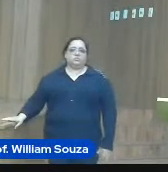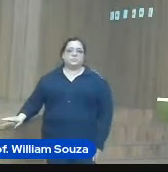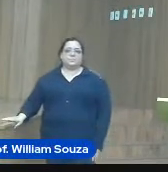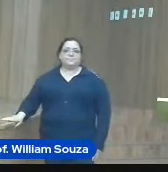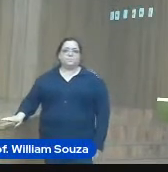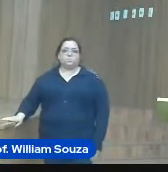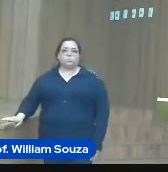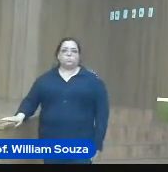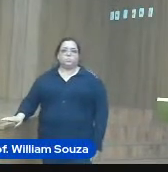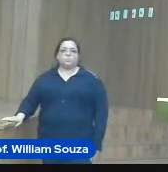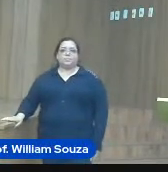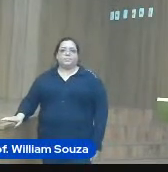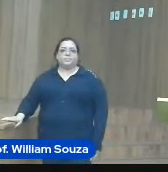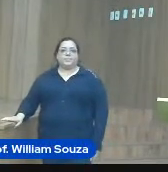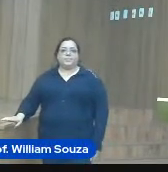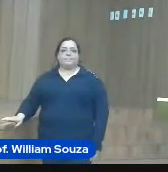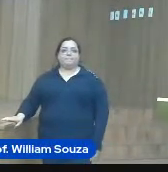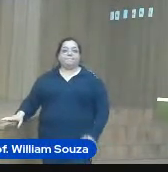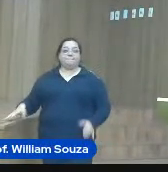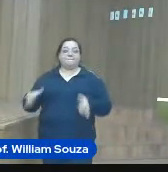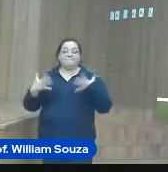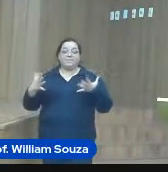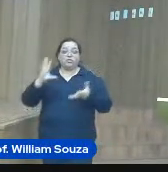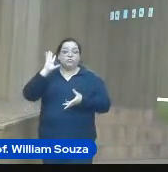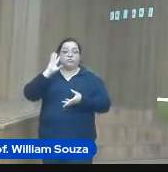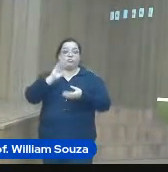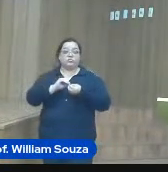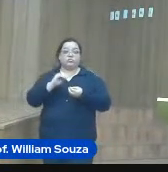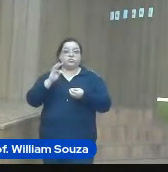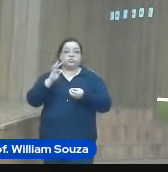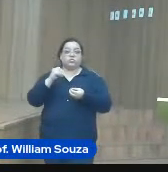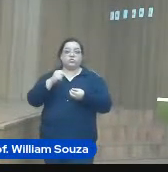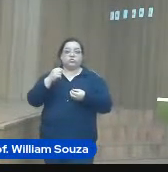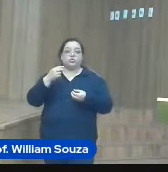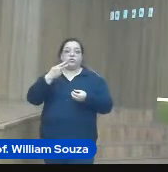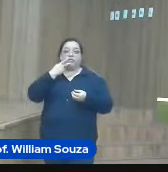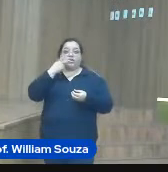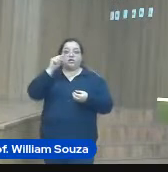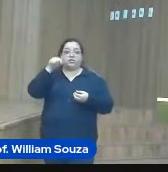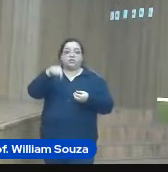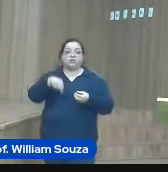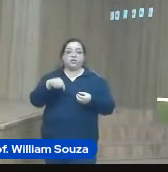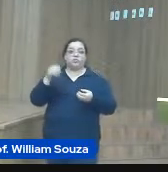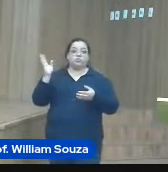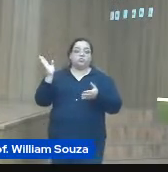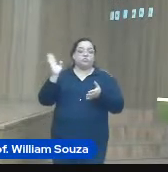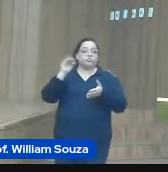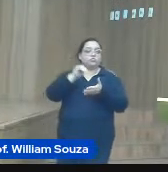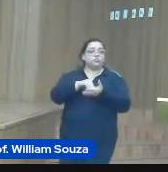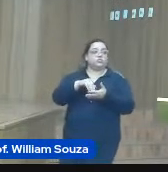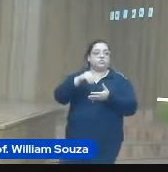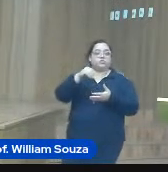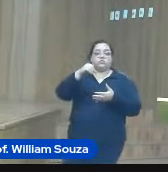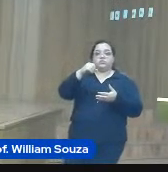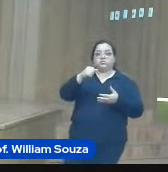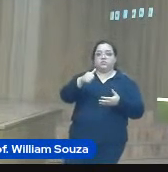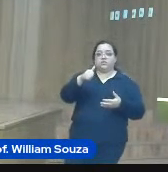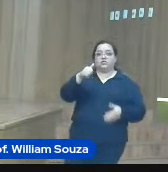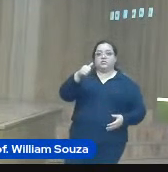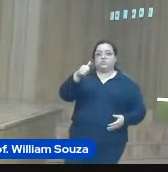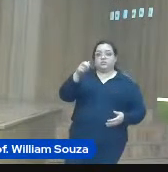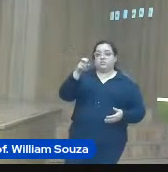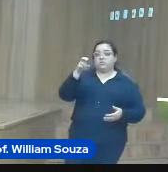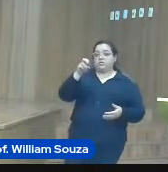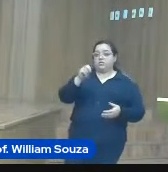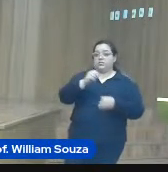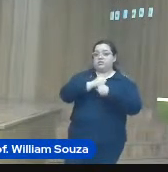modo, o grande resumo de tudo que eu falei até aqui: nos últimos 150 anos, a importância da matemática foi